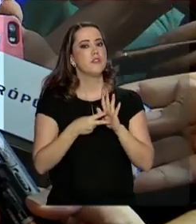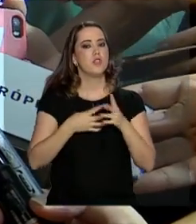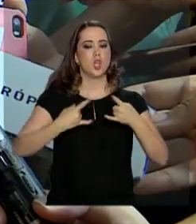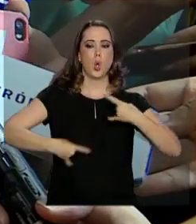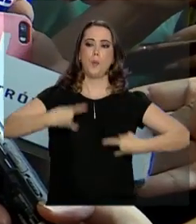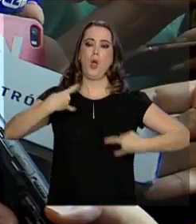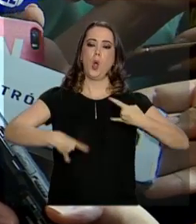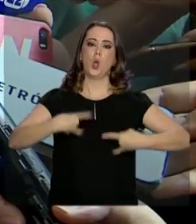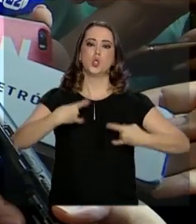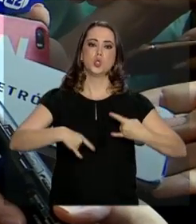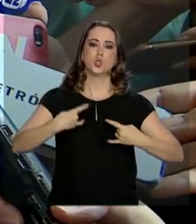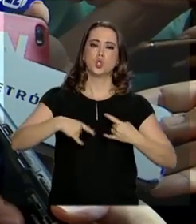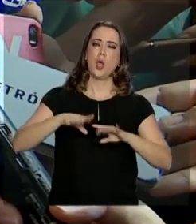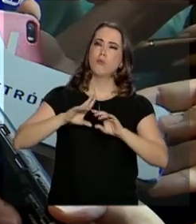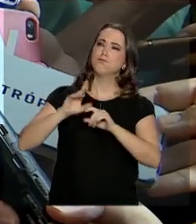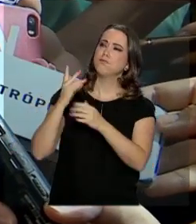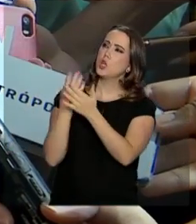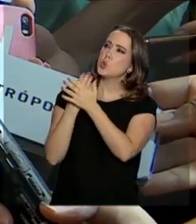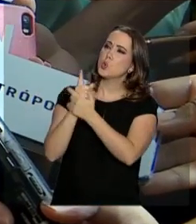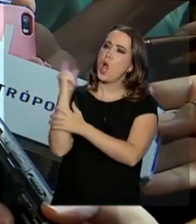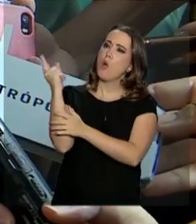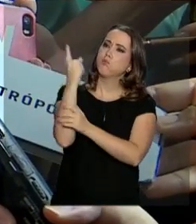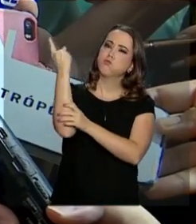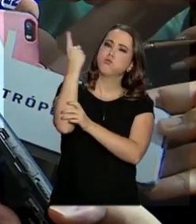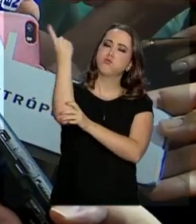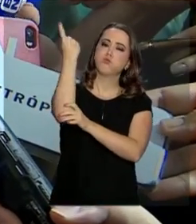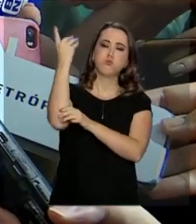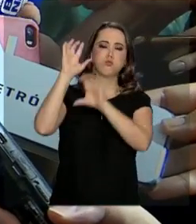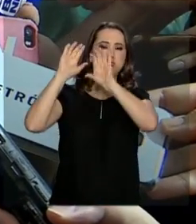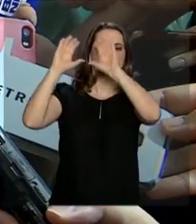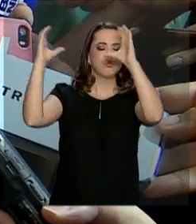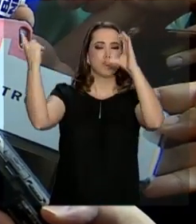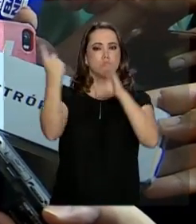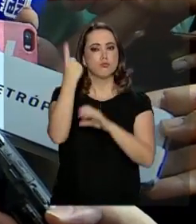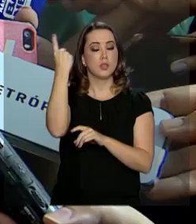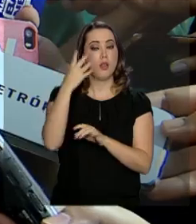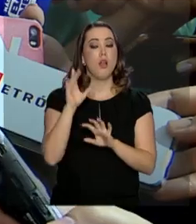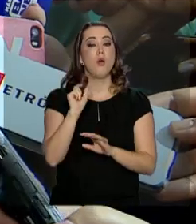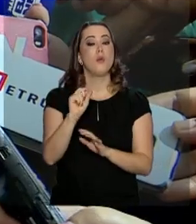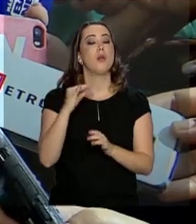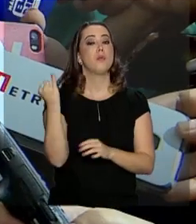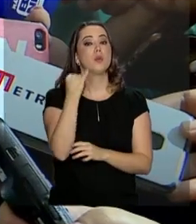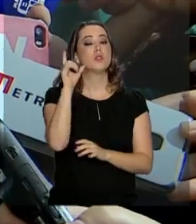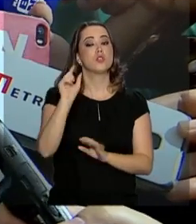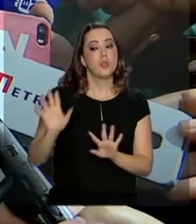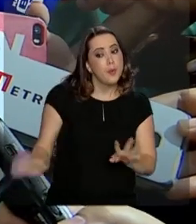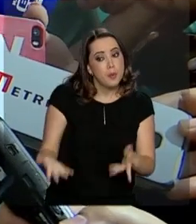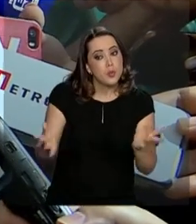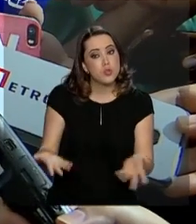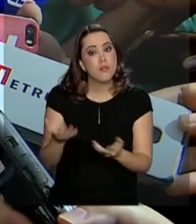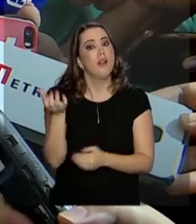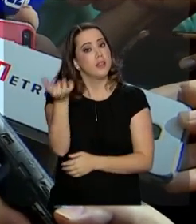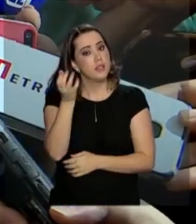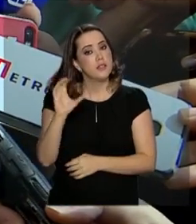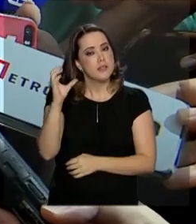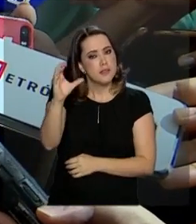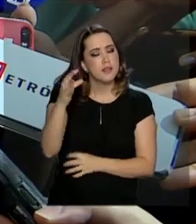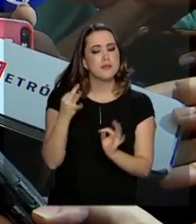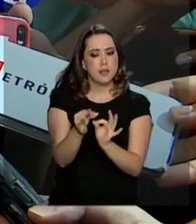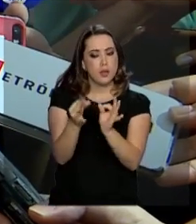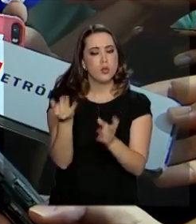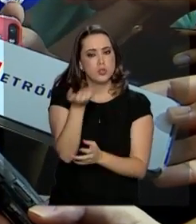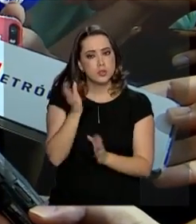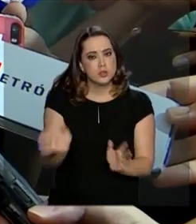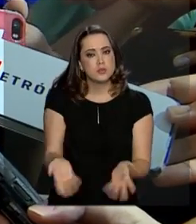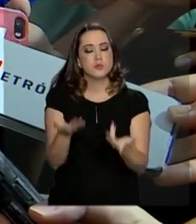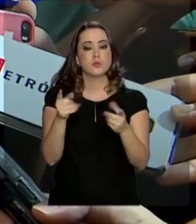astronomia, aprendizagem por projetos. A importância disso é motivar jovens para as carreiras de ciência e tecnologia. A importância